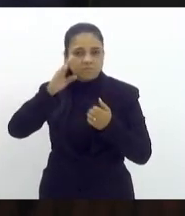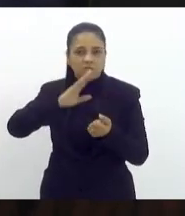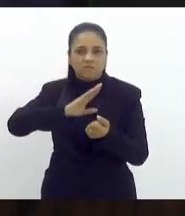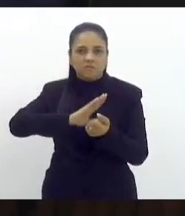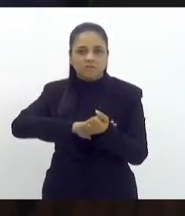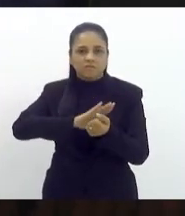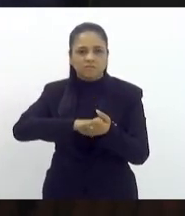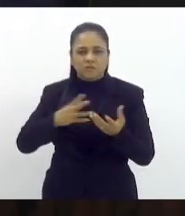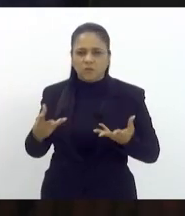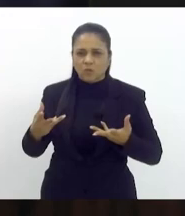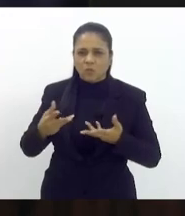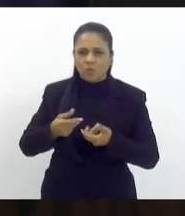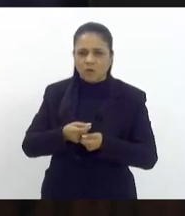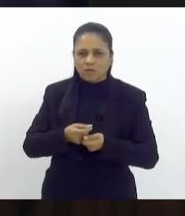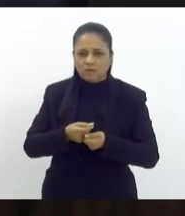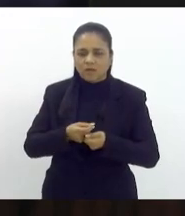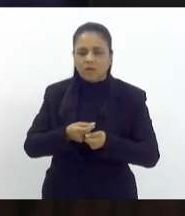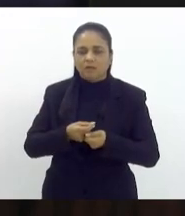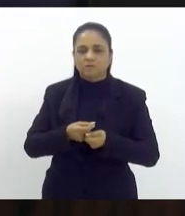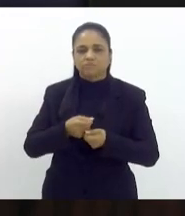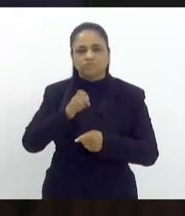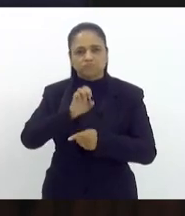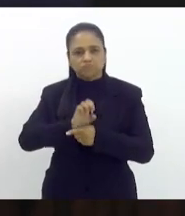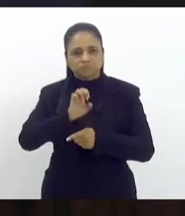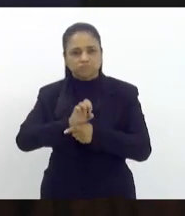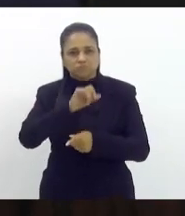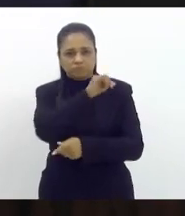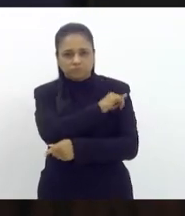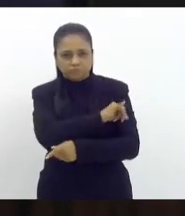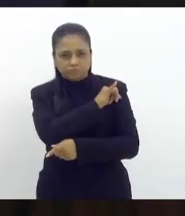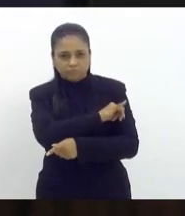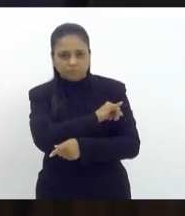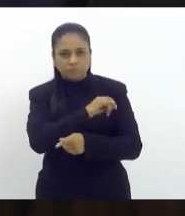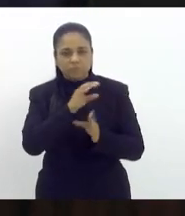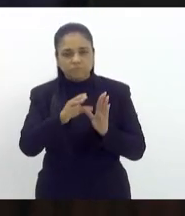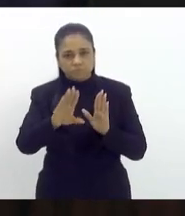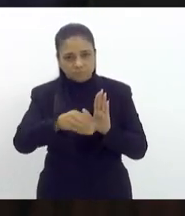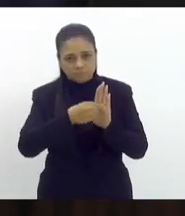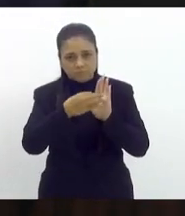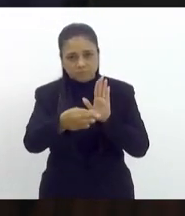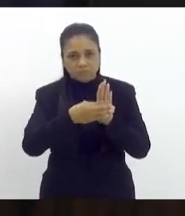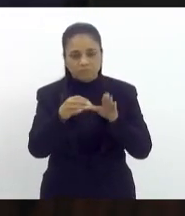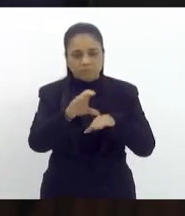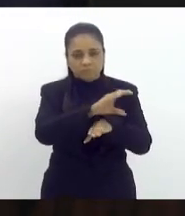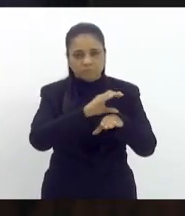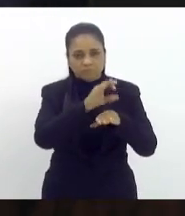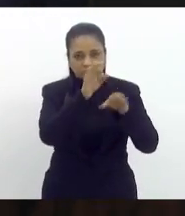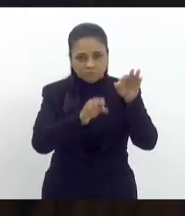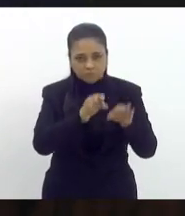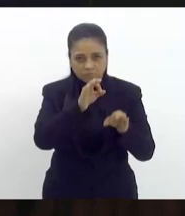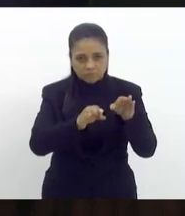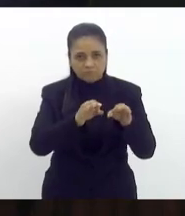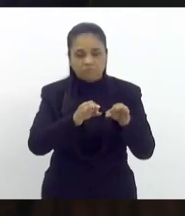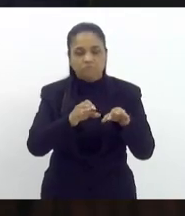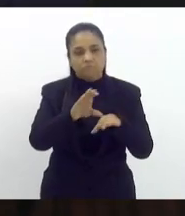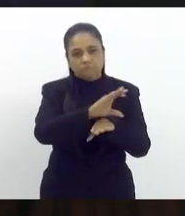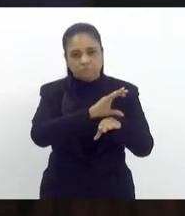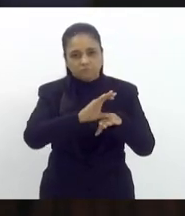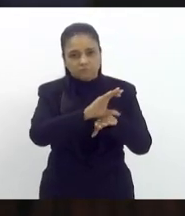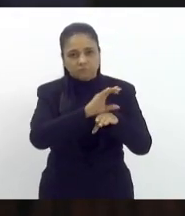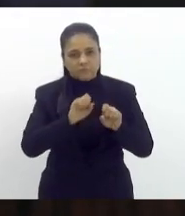ou quantidade do Estado do Rio de Janeiro das comissões condições de Justiça pela constitucionalidade